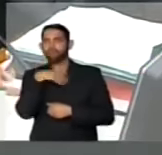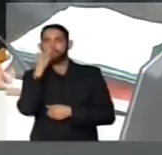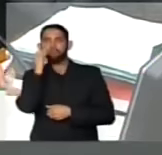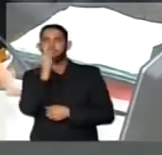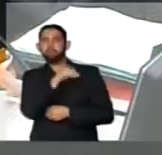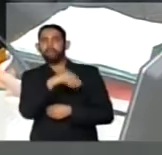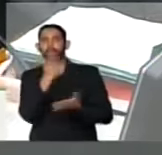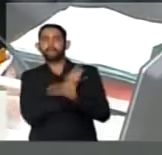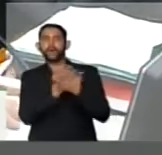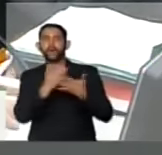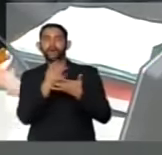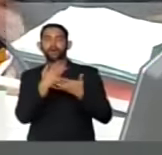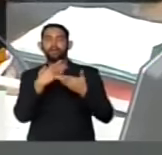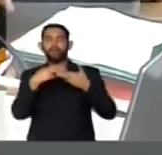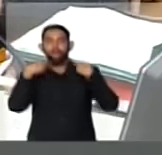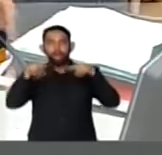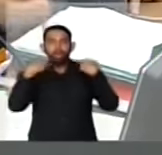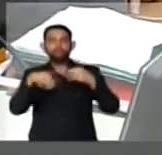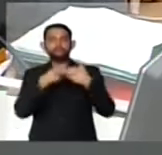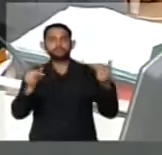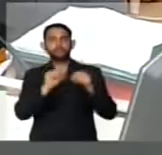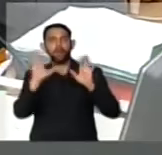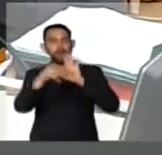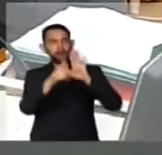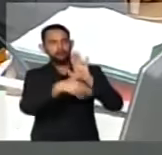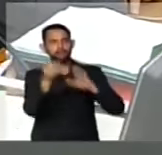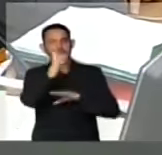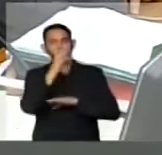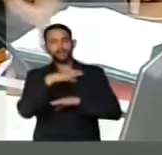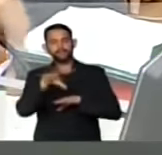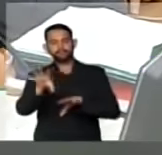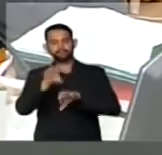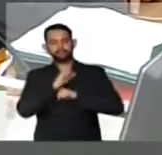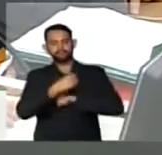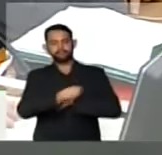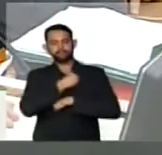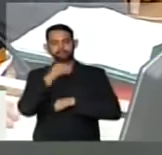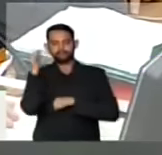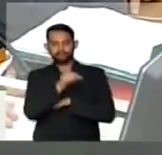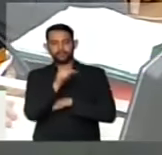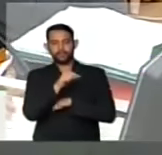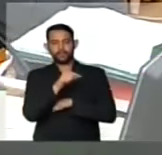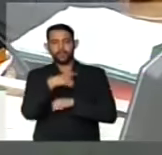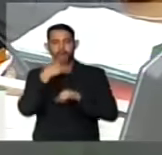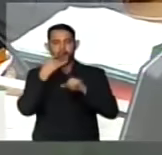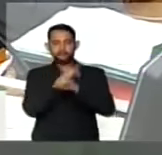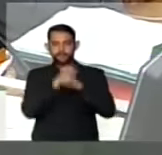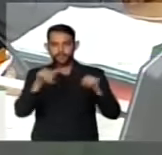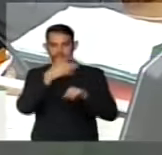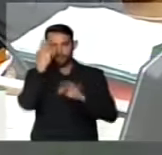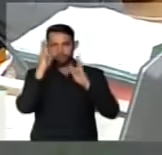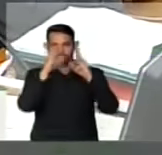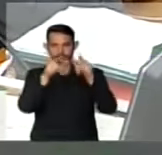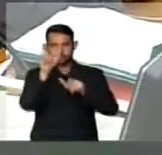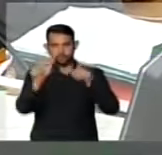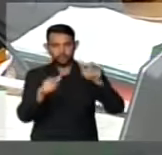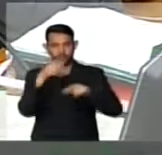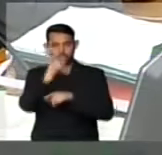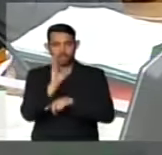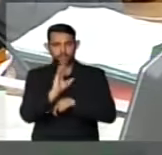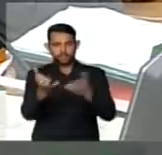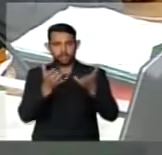maior escândalo de corrupção da história e se beneficiou dele. Aviso aos navegantes: o Brasil